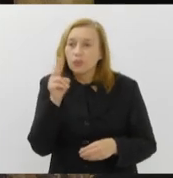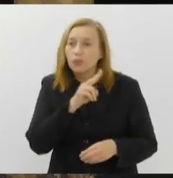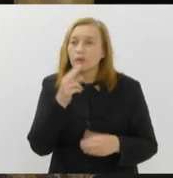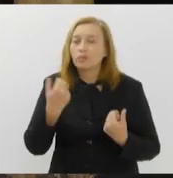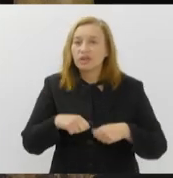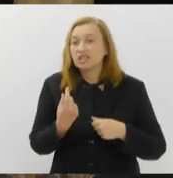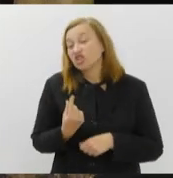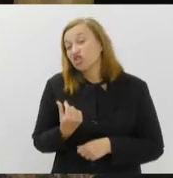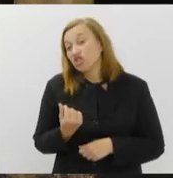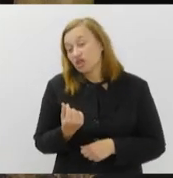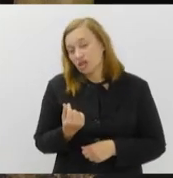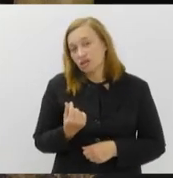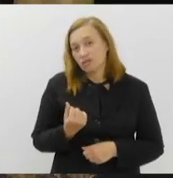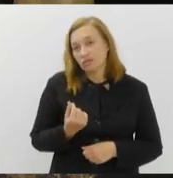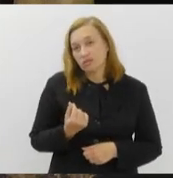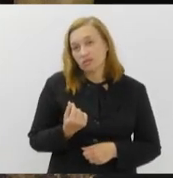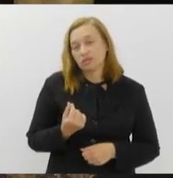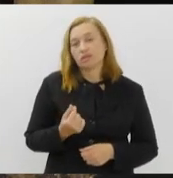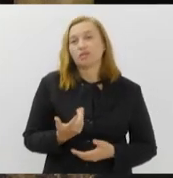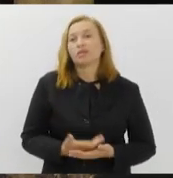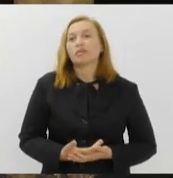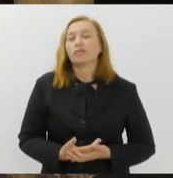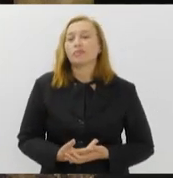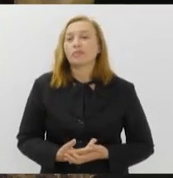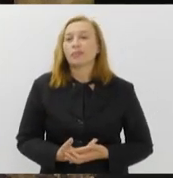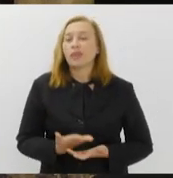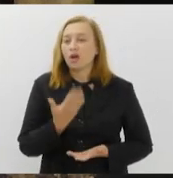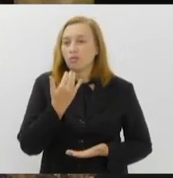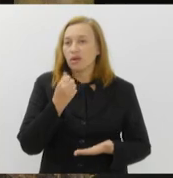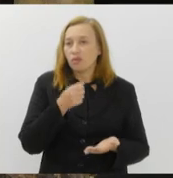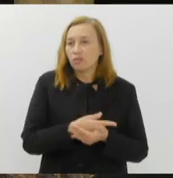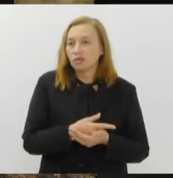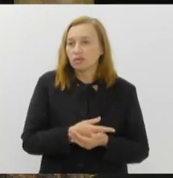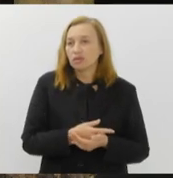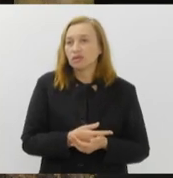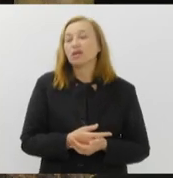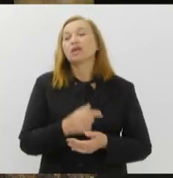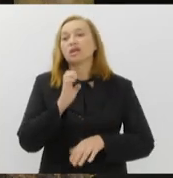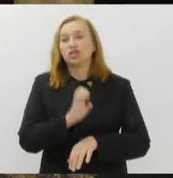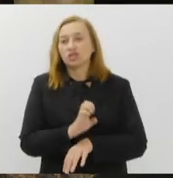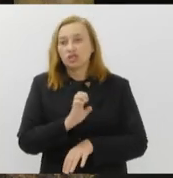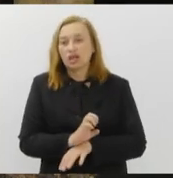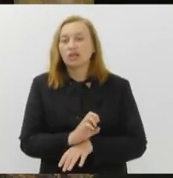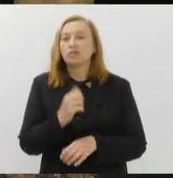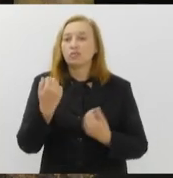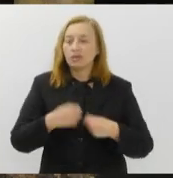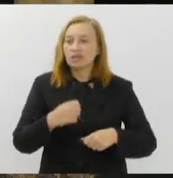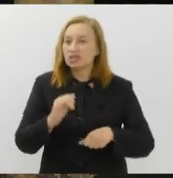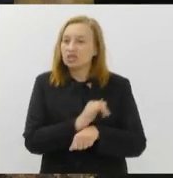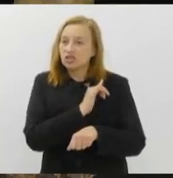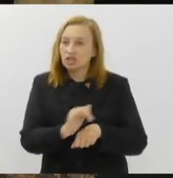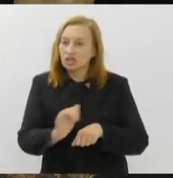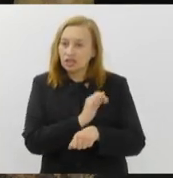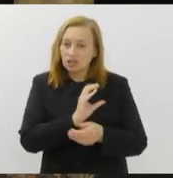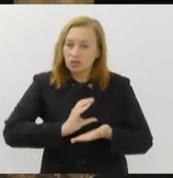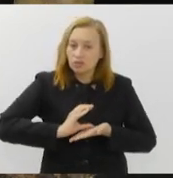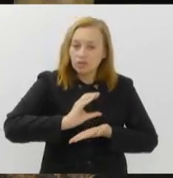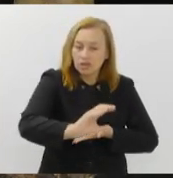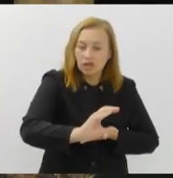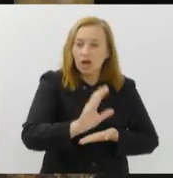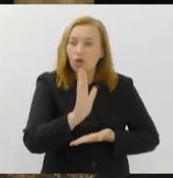Estado precisa ter também mecanismos para entregar comida no prato imediatamente, para entregar renda